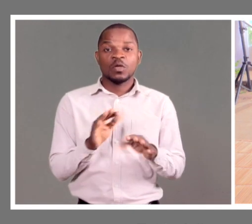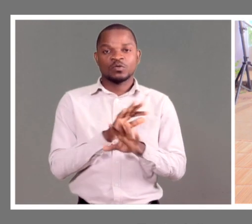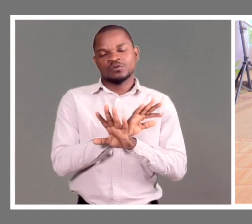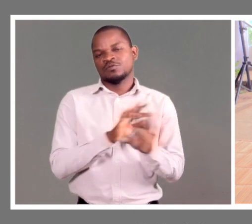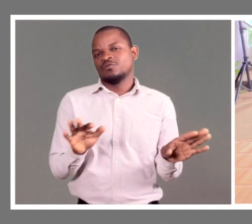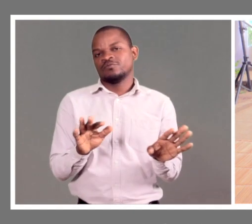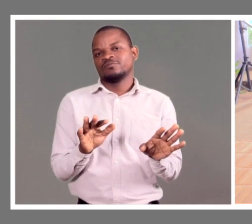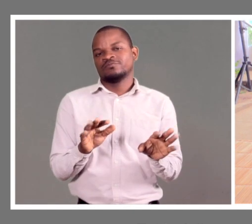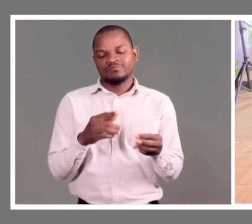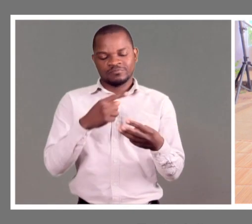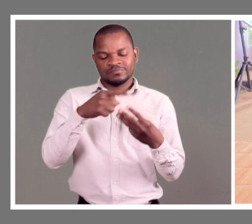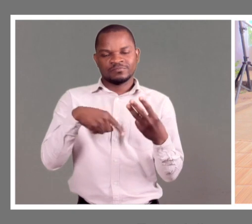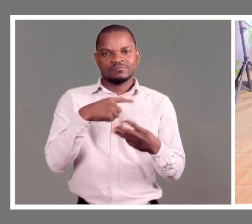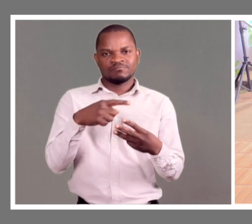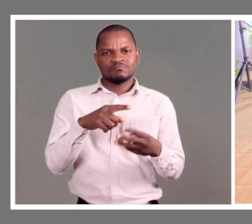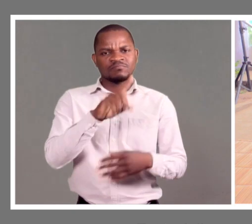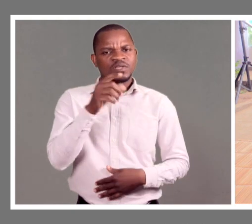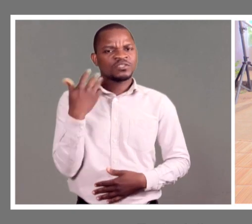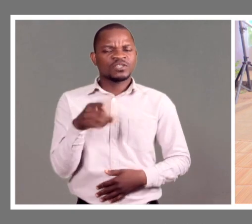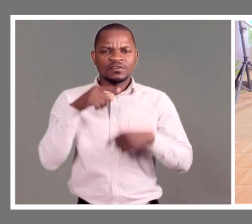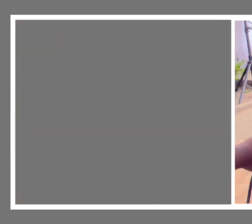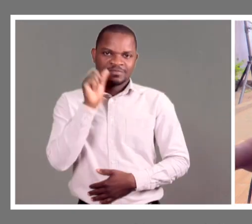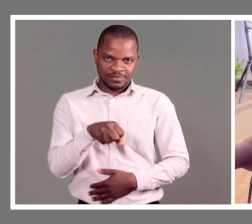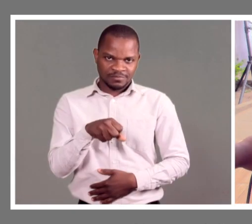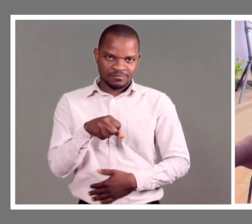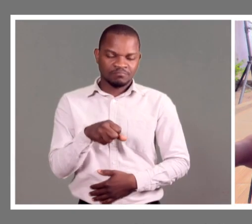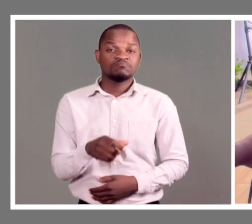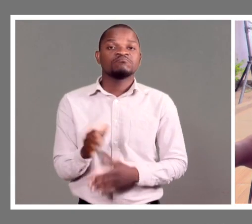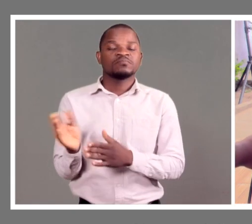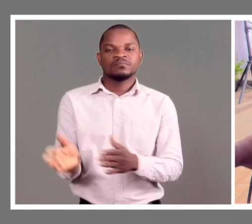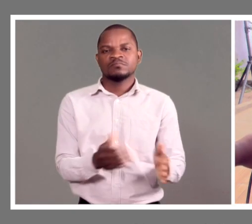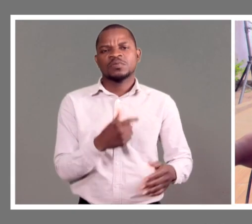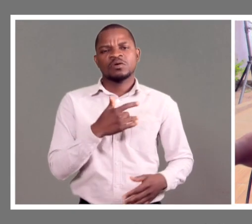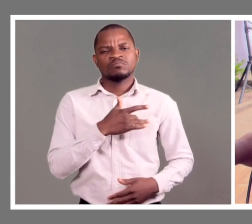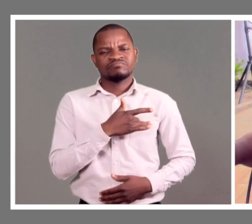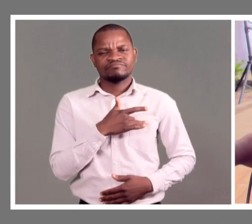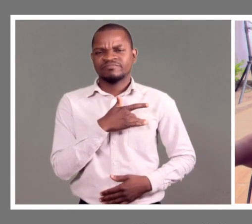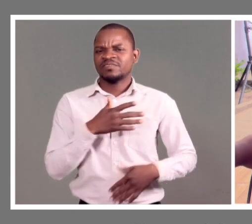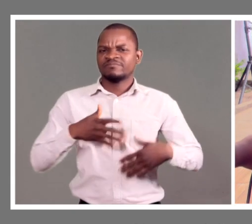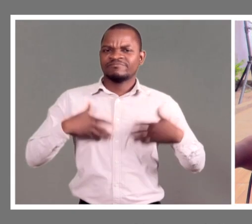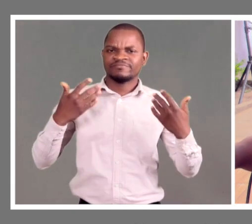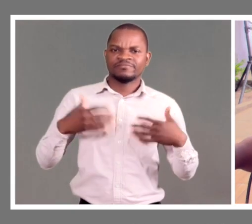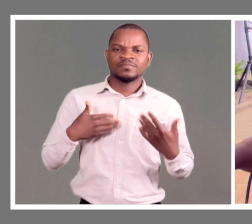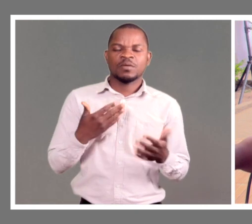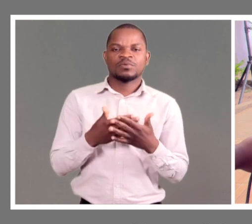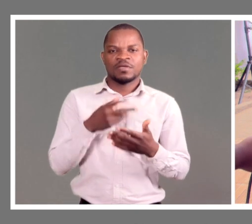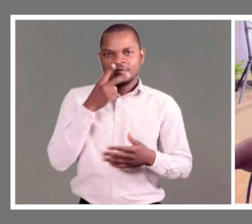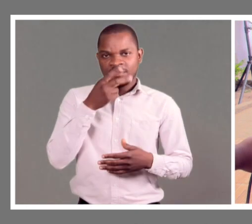Fiquei feliz de ver outros amiguinhos, não é? Sim. Sinto-me feliz por ver o menino